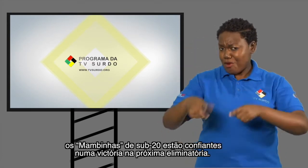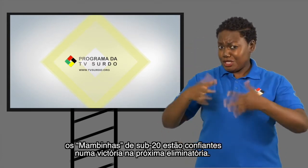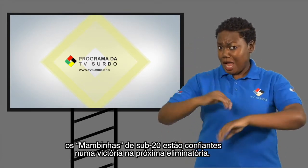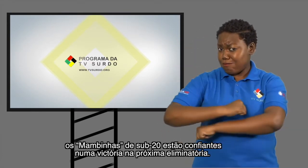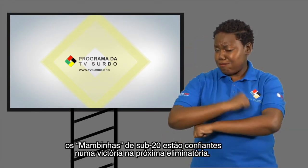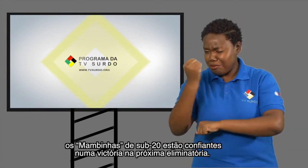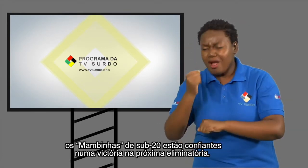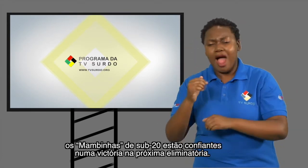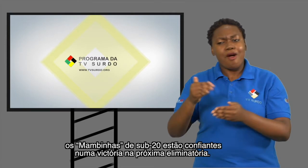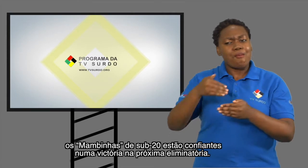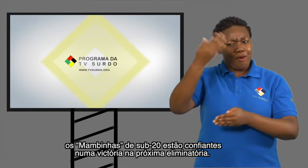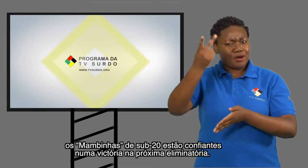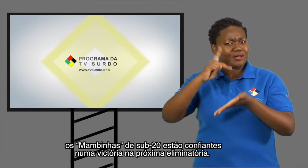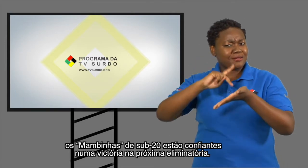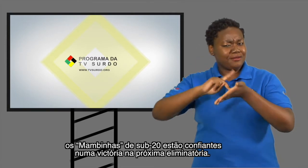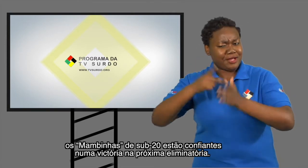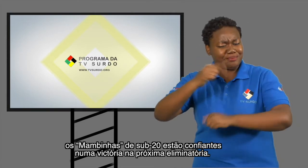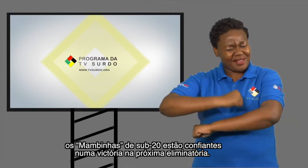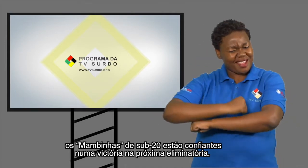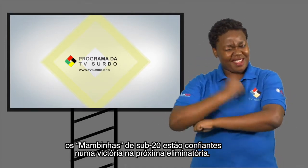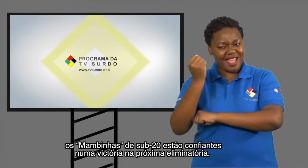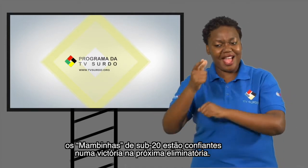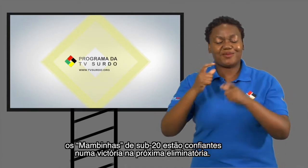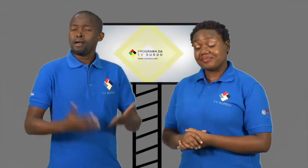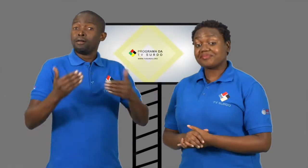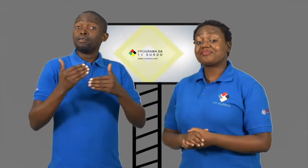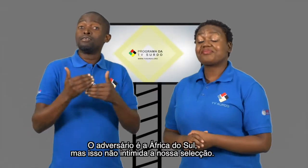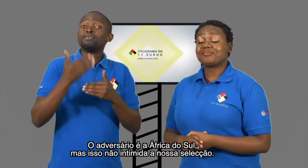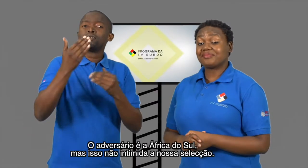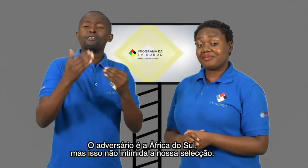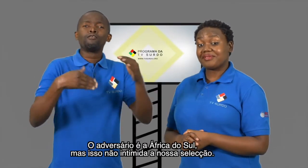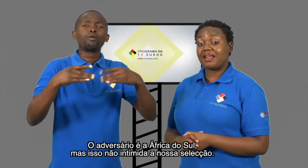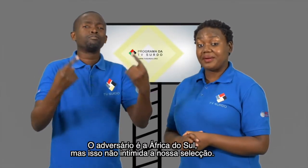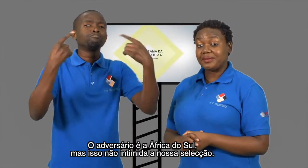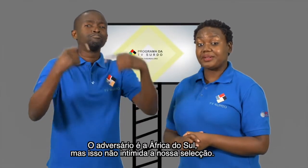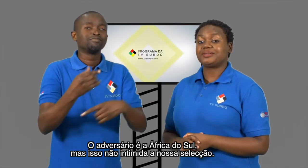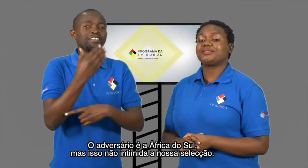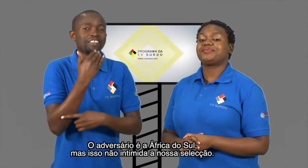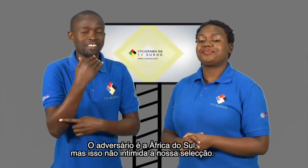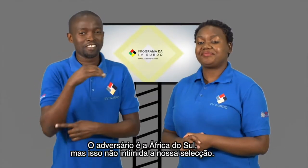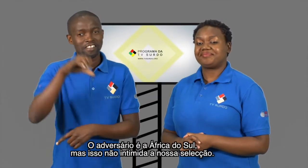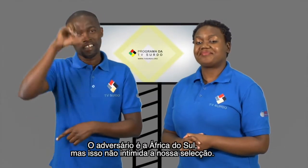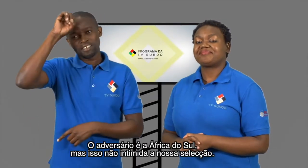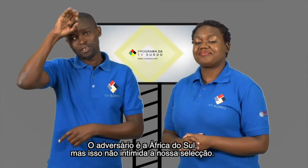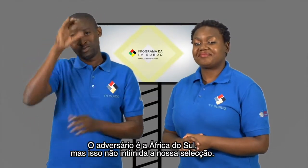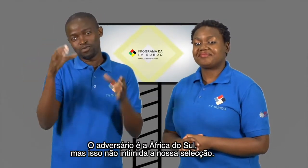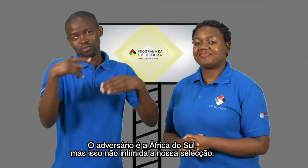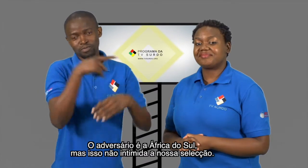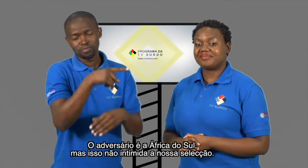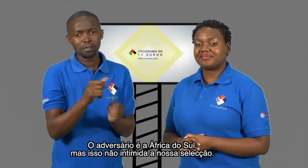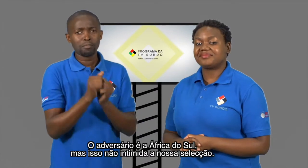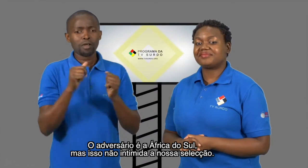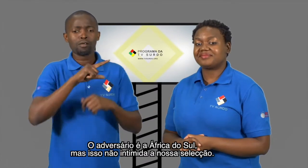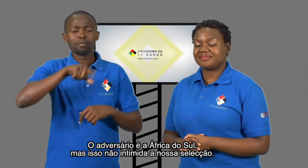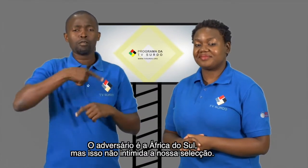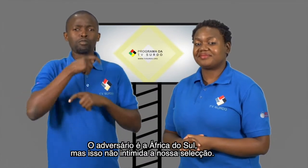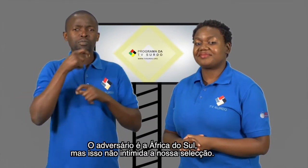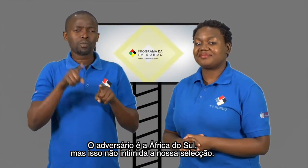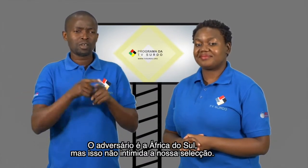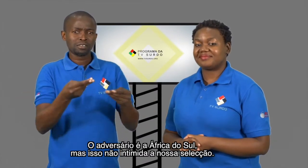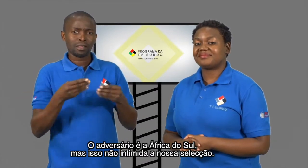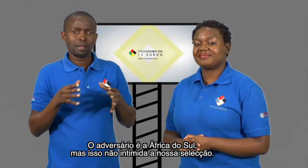confiantes numa vitória na próxima eliminatória. O adversário é a África do Sul, mas